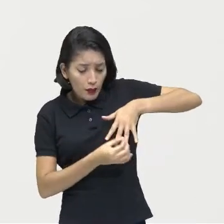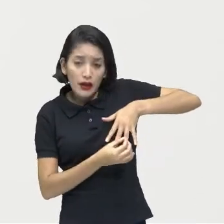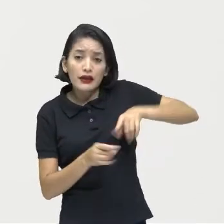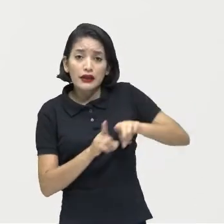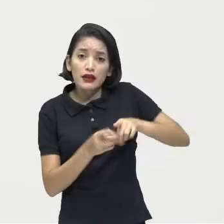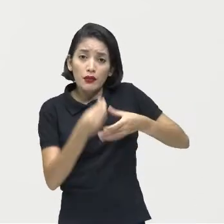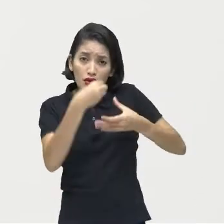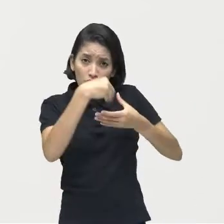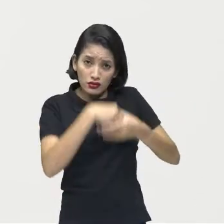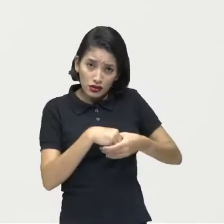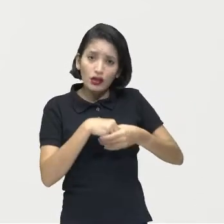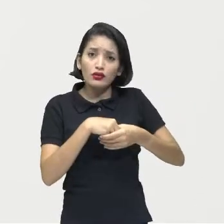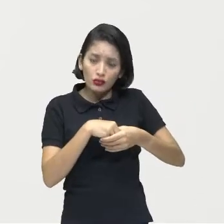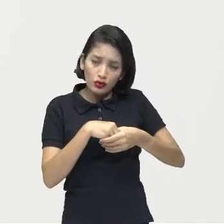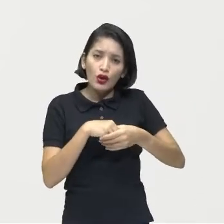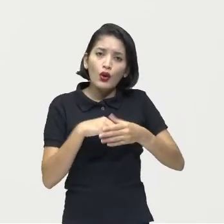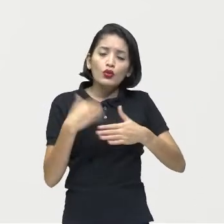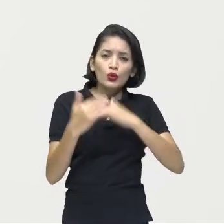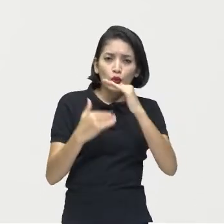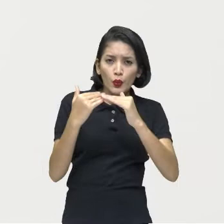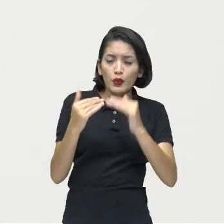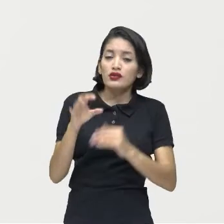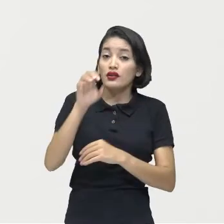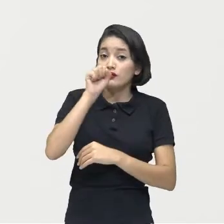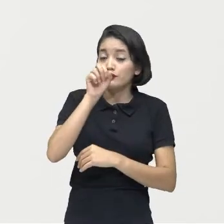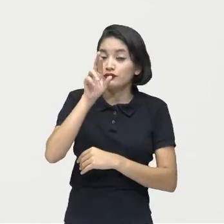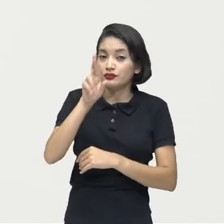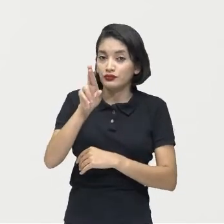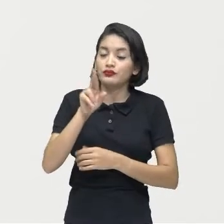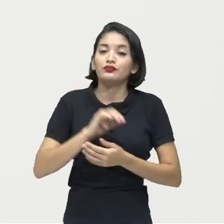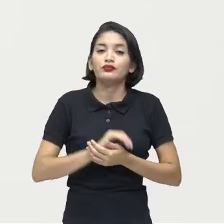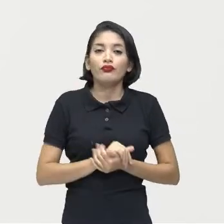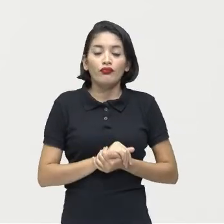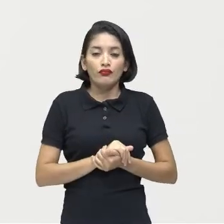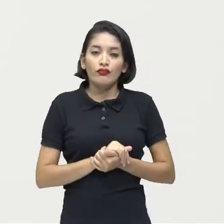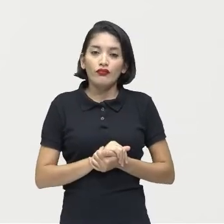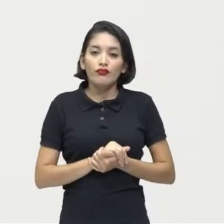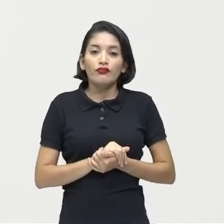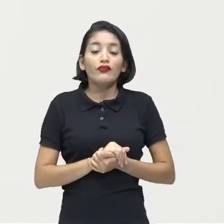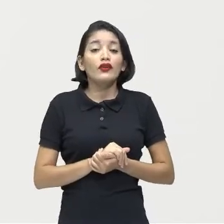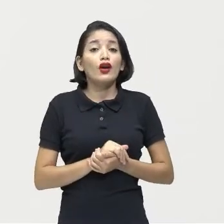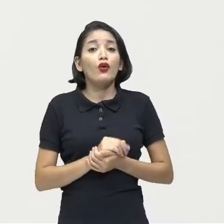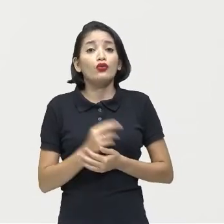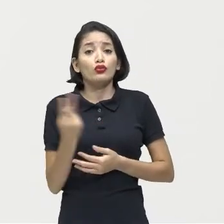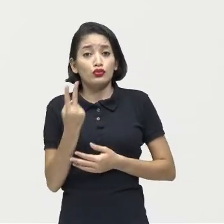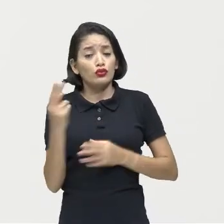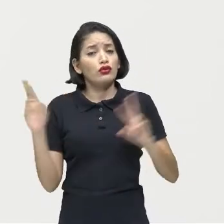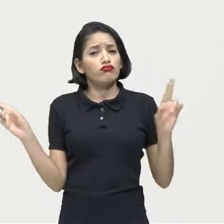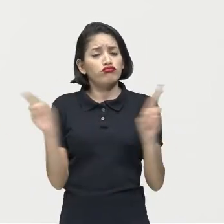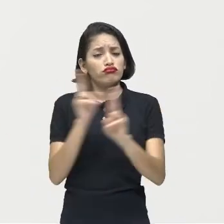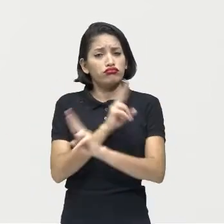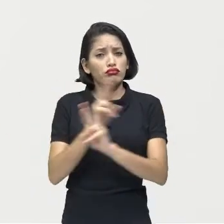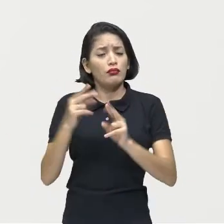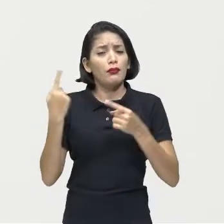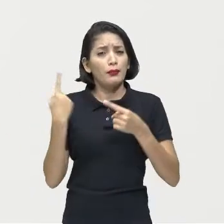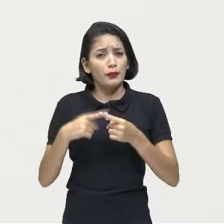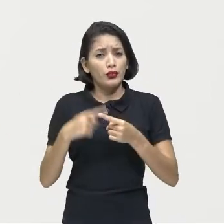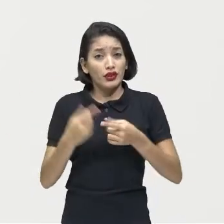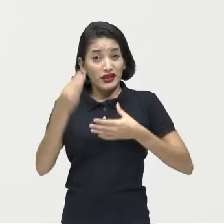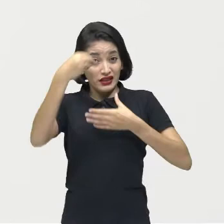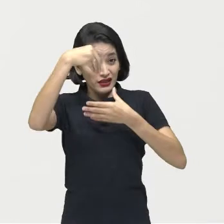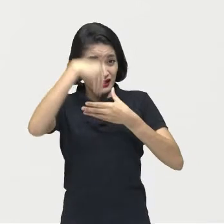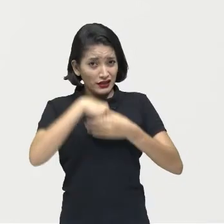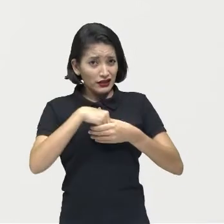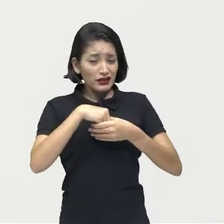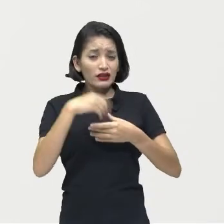sistema circulatório, tá? Então, o sistema respiratório e circulatório, eles estão bem relacionados, porque é através deles